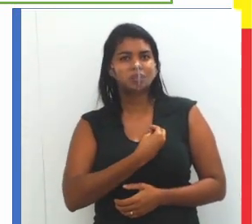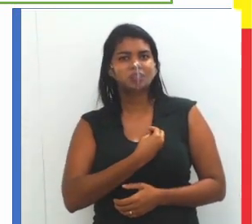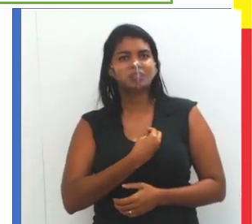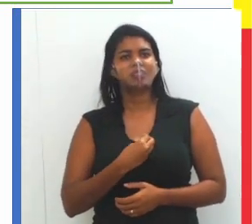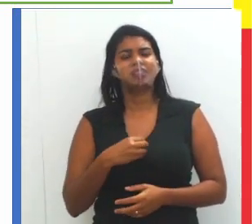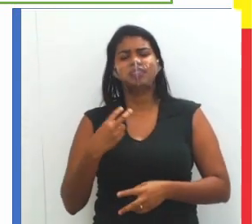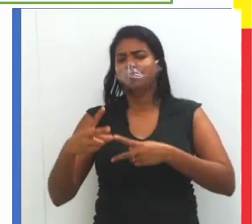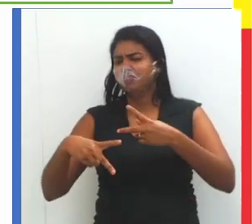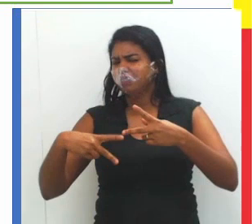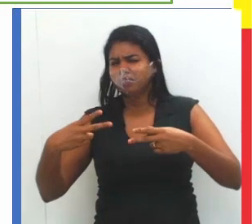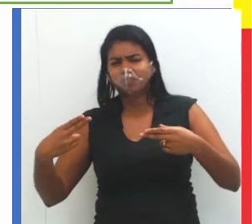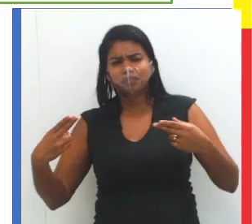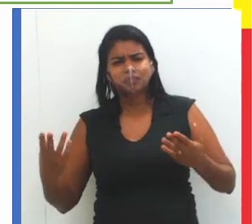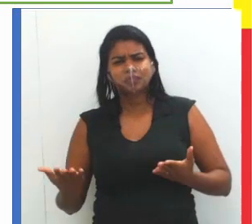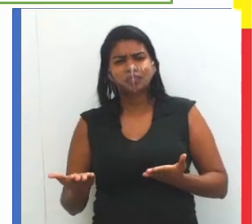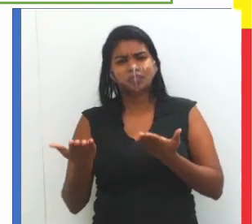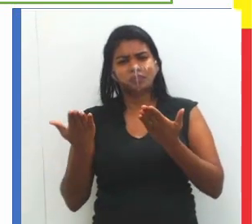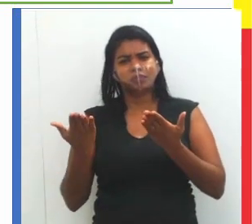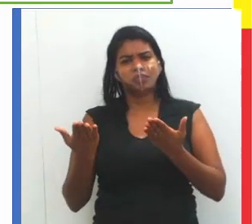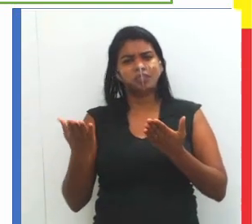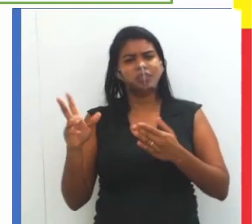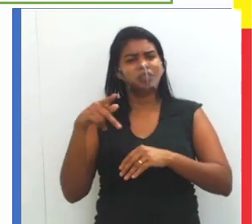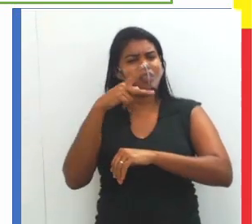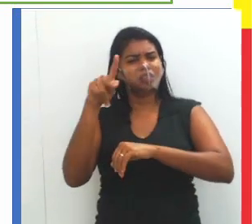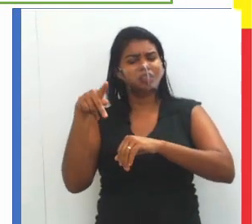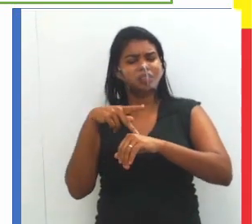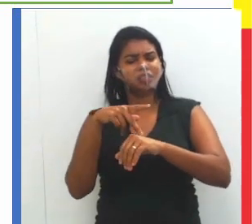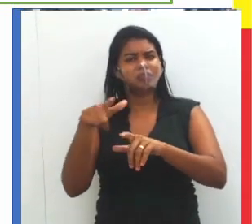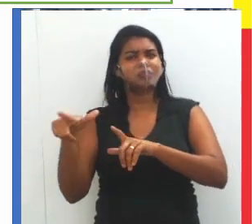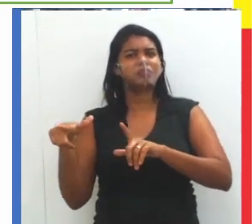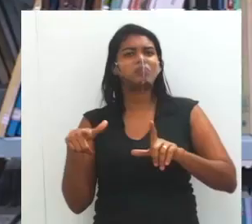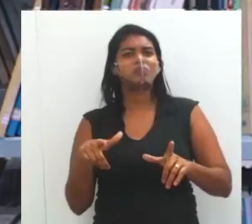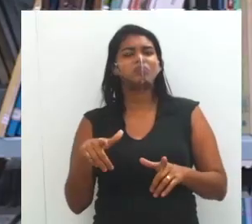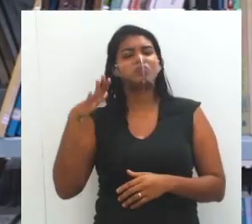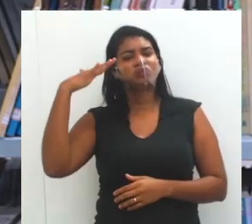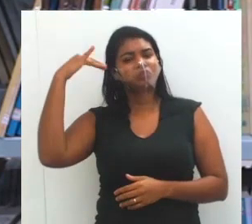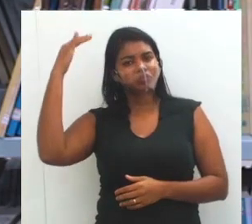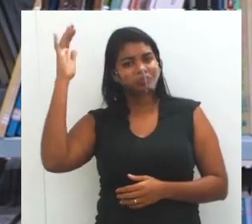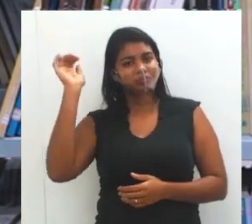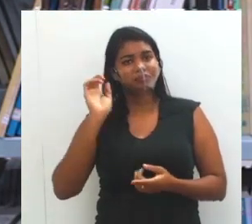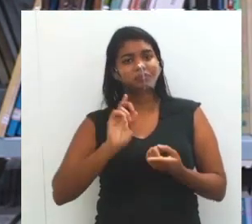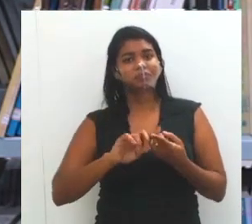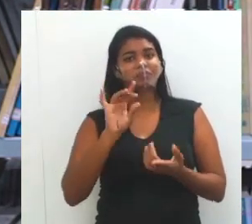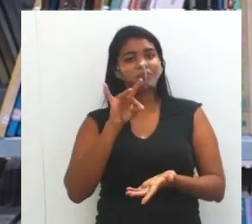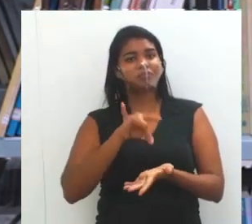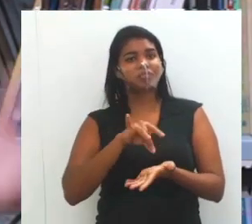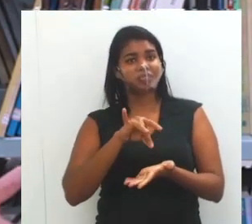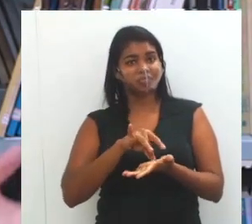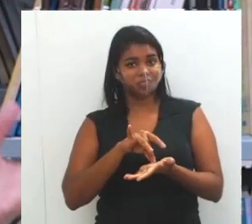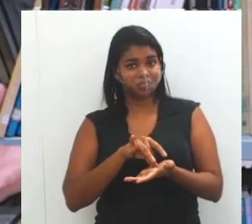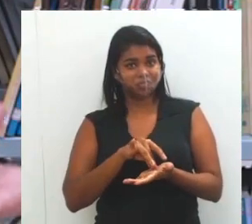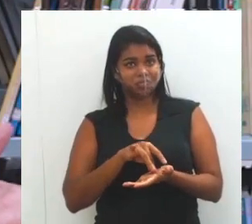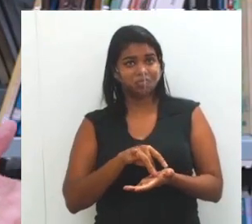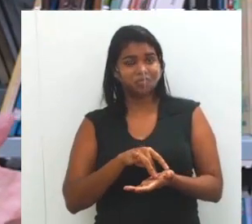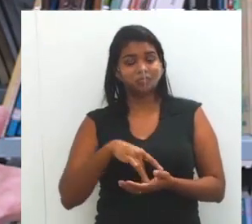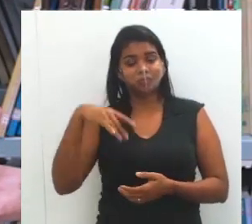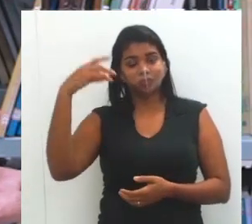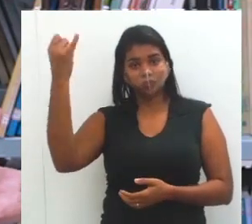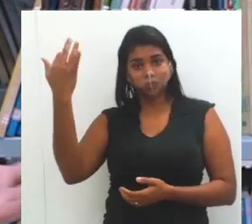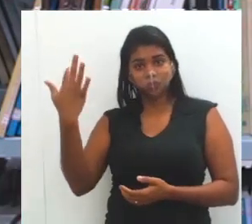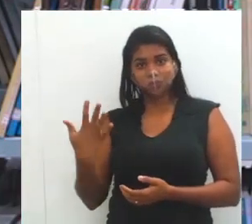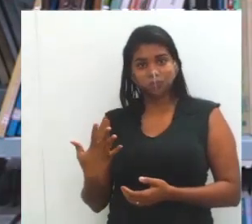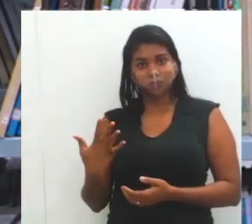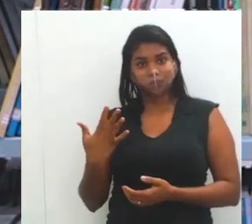artista recebeu várias homenagens em todo o país. E aí os grandes sucessos dele, alguns, na verdade, se fôssemos aqui